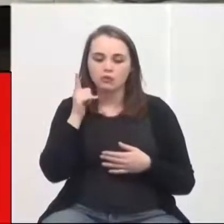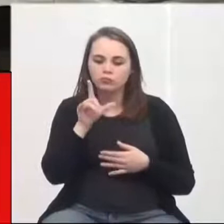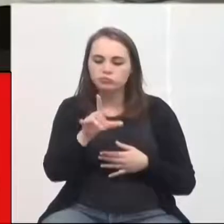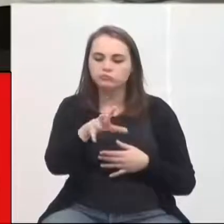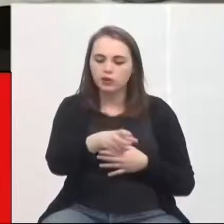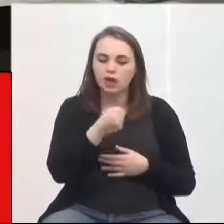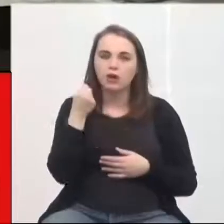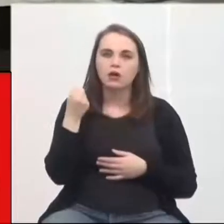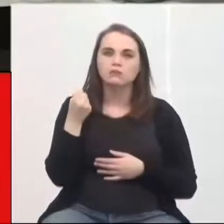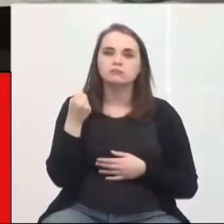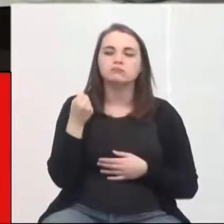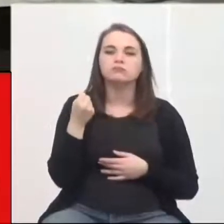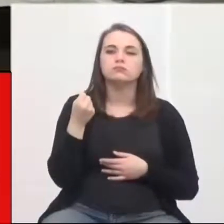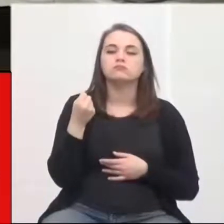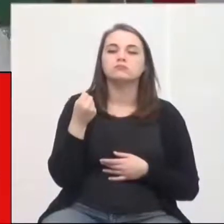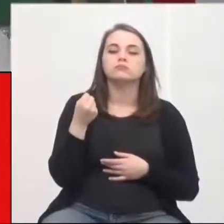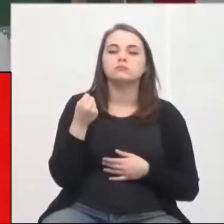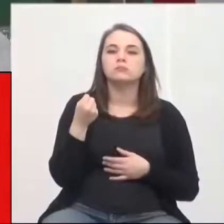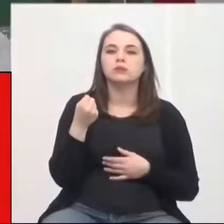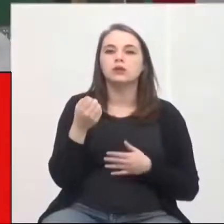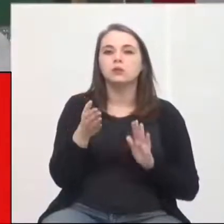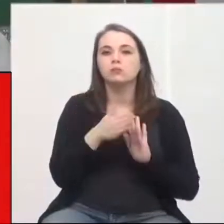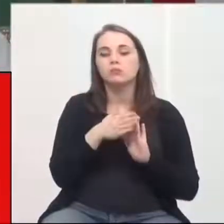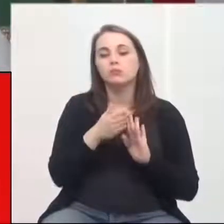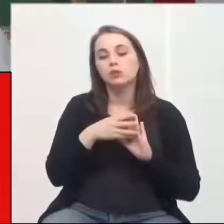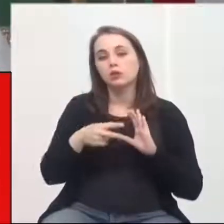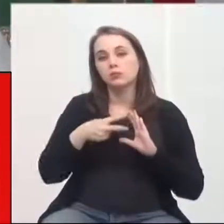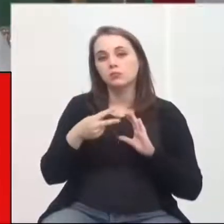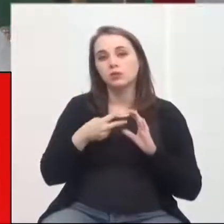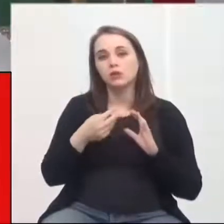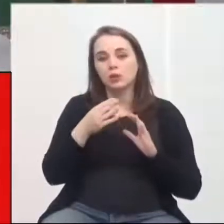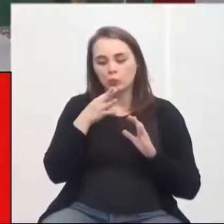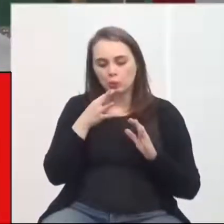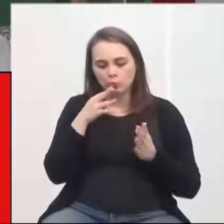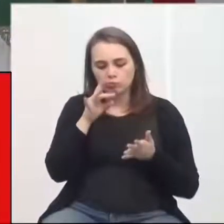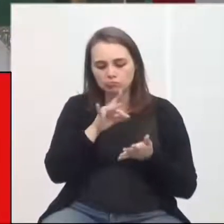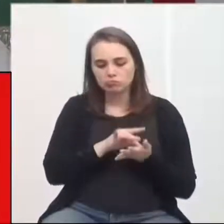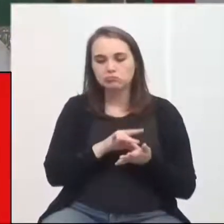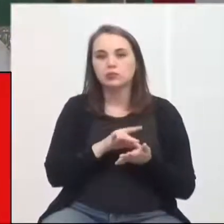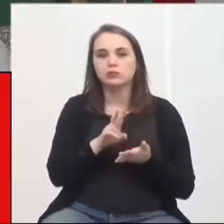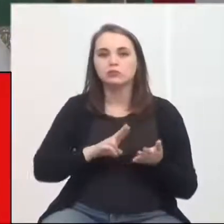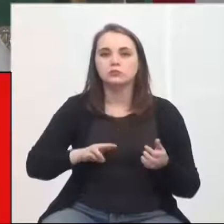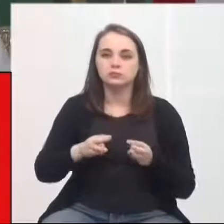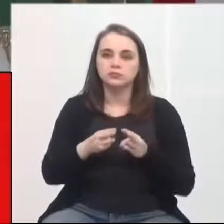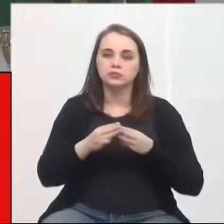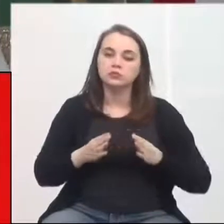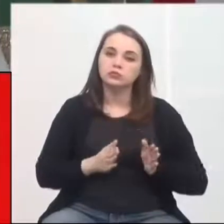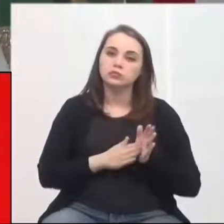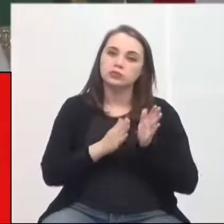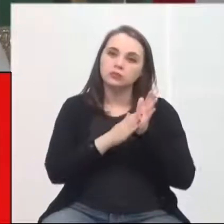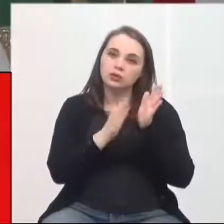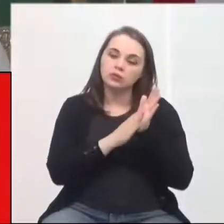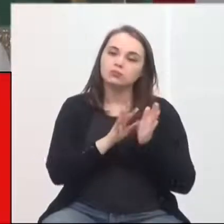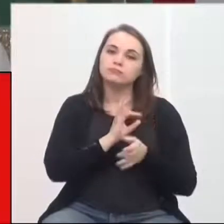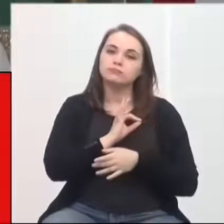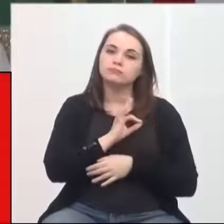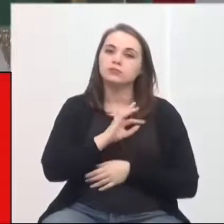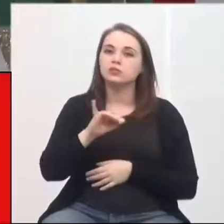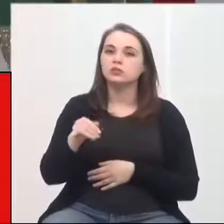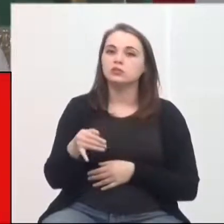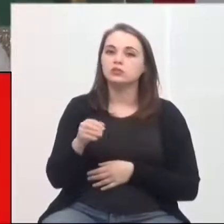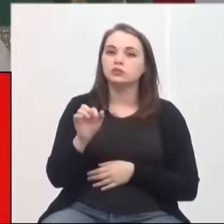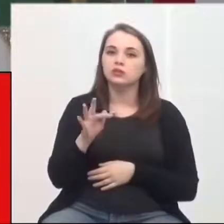prisão dos traficantes, eu proponho a esta casa o reconhecimento por meio de uma moção de aplausos a este